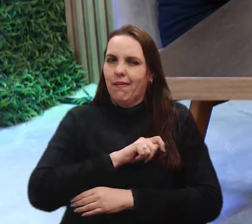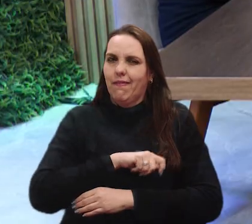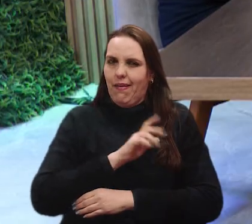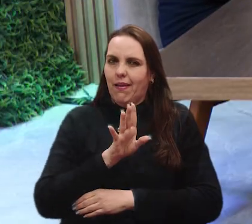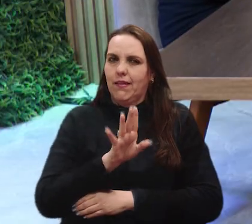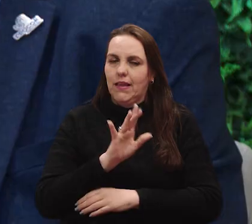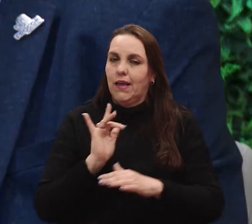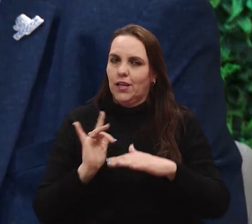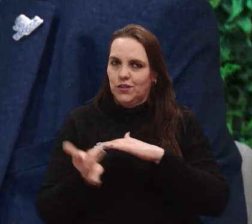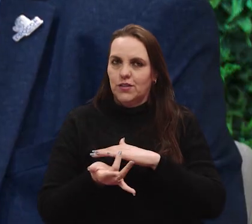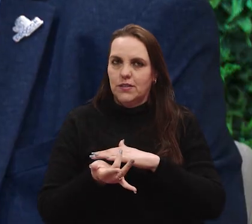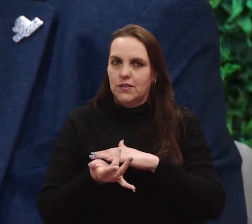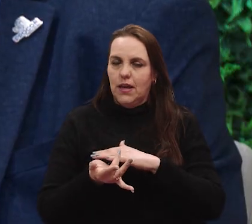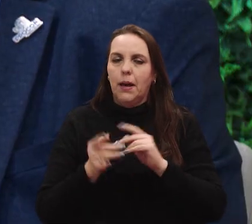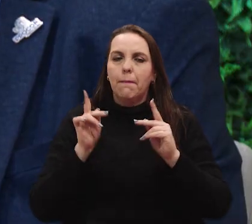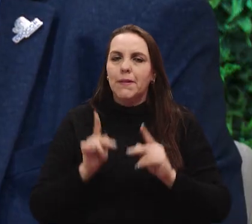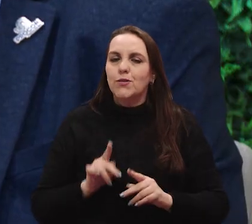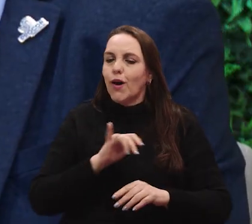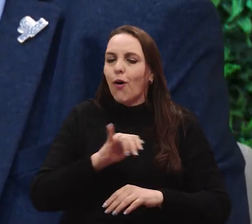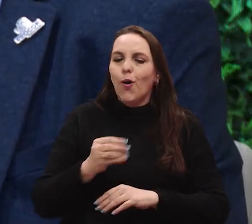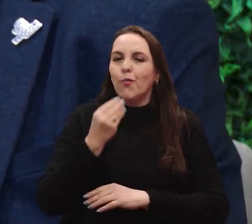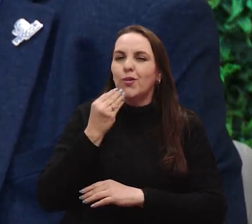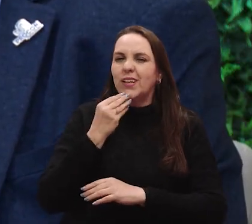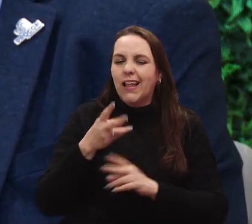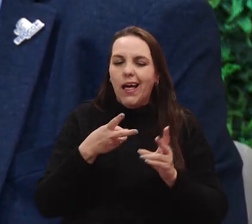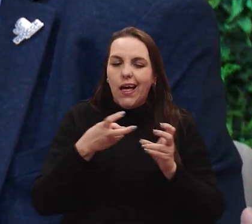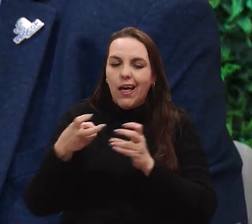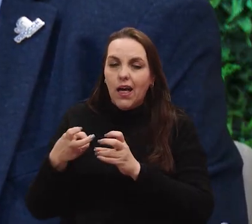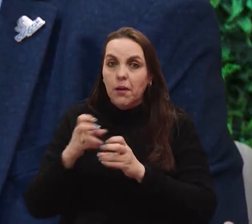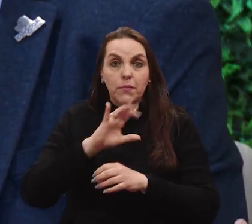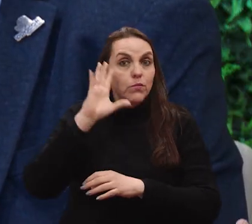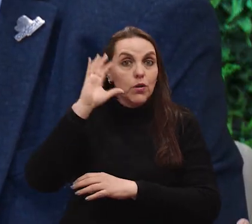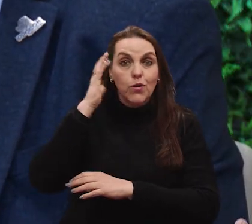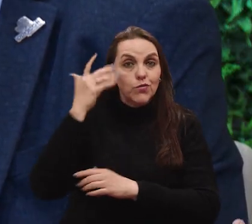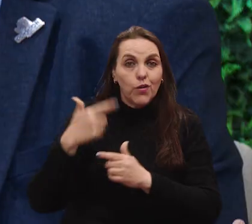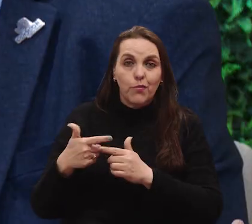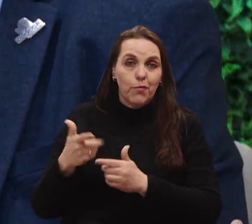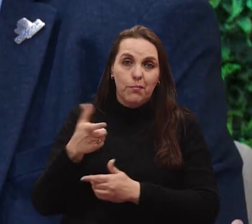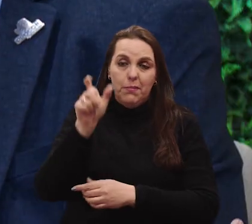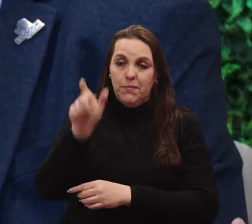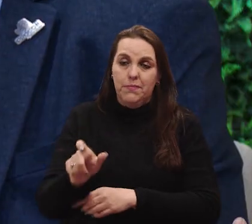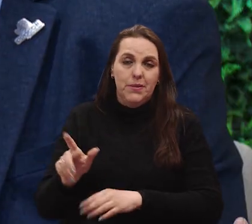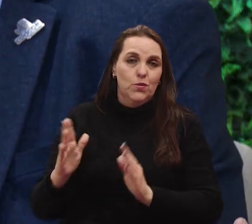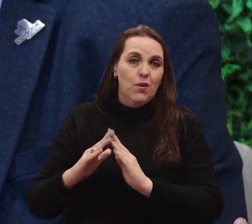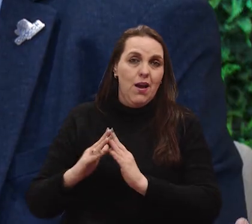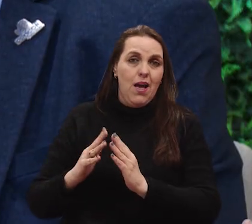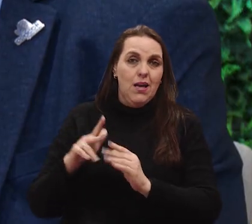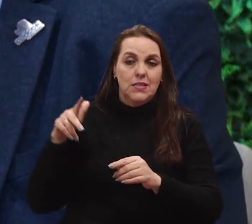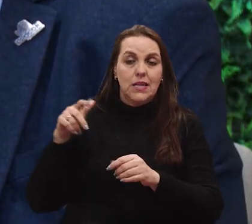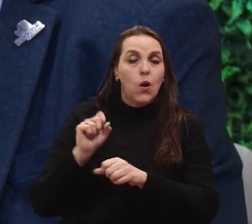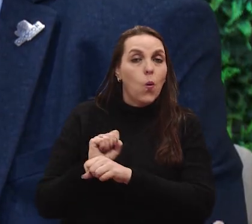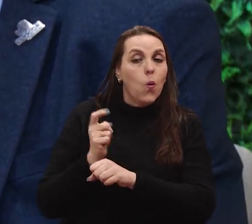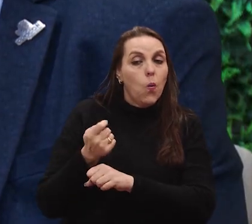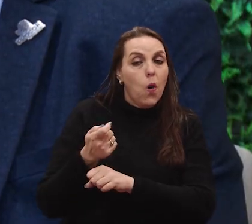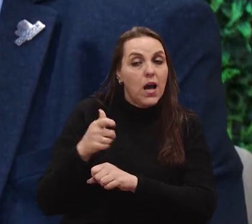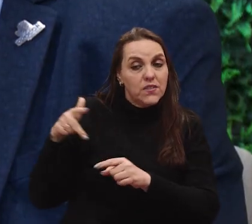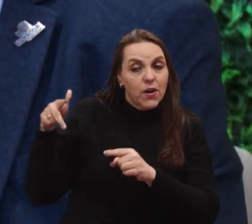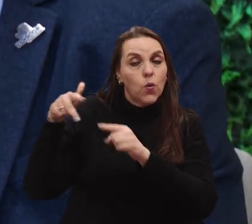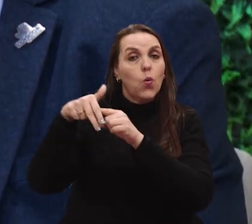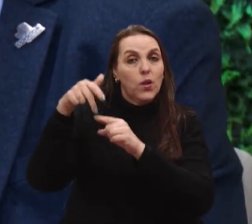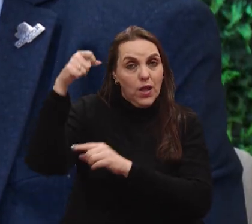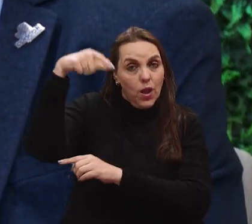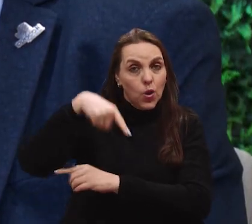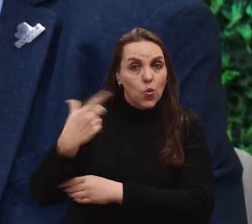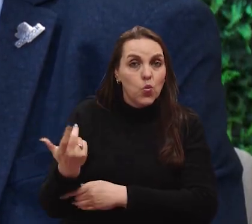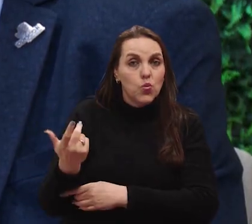redes sociais. Todo mundo às vezes quer tirar proveito, mas não resolve o problema do cidadão que está em casa, com um corte esperando, com a conta de